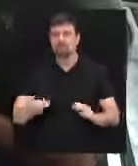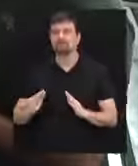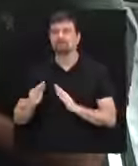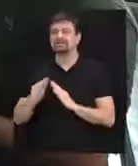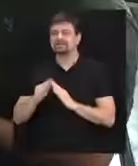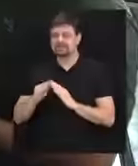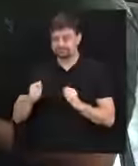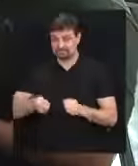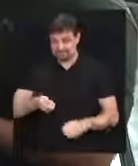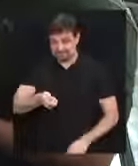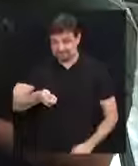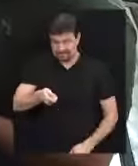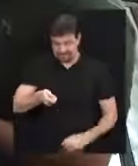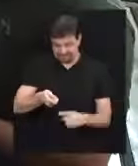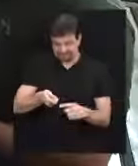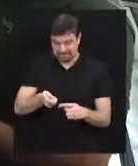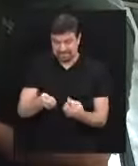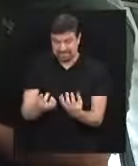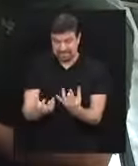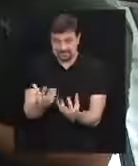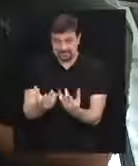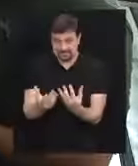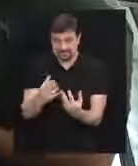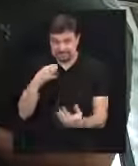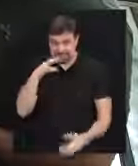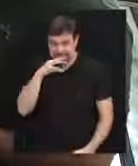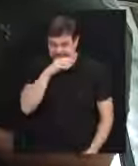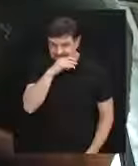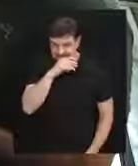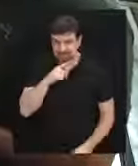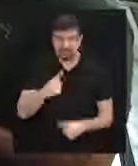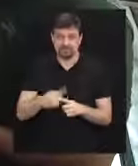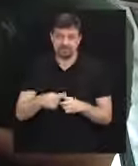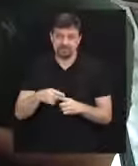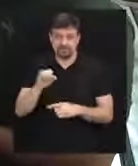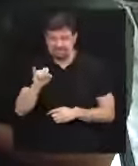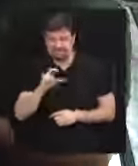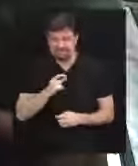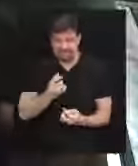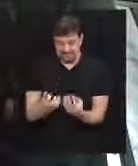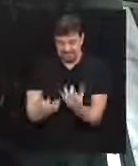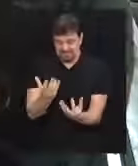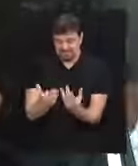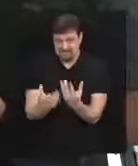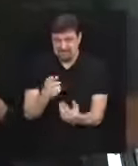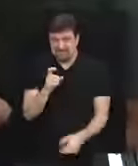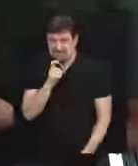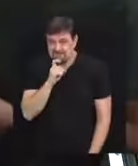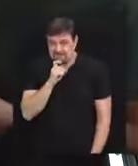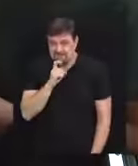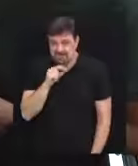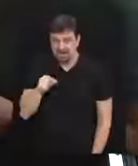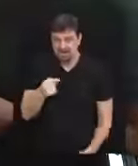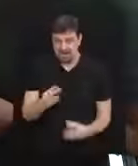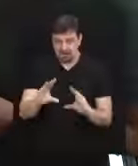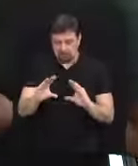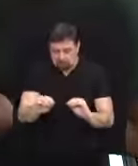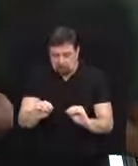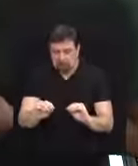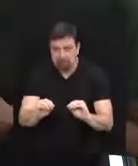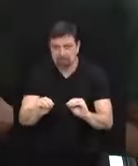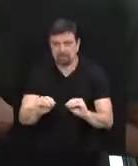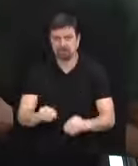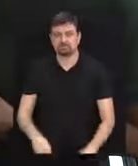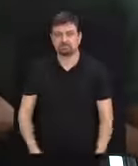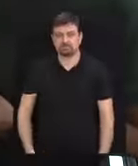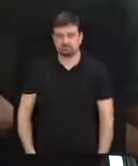E em casa tem que deixar a frigideira bem quente também? Sim, porque senão, se não tiver na temperatura ideal, ela gruda. Mas